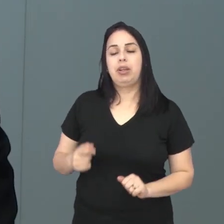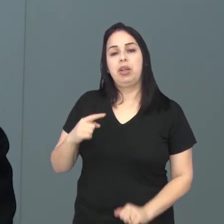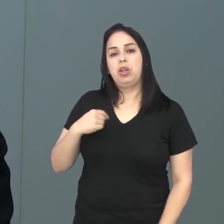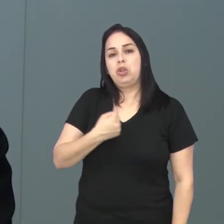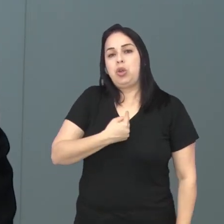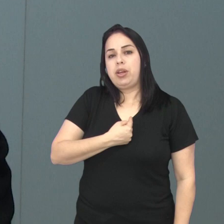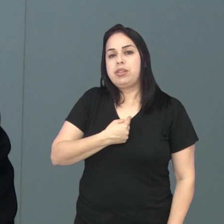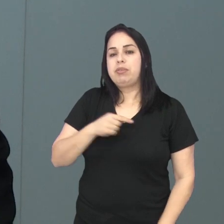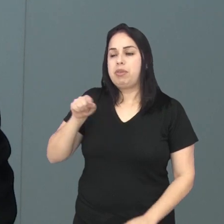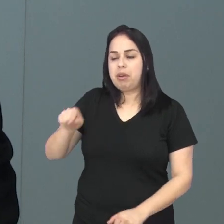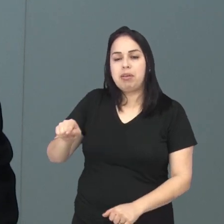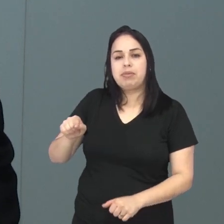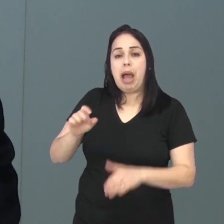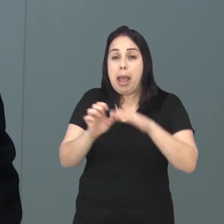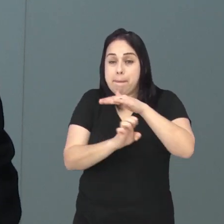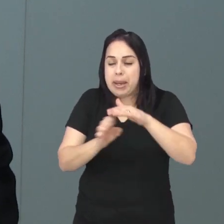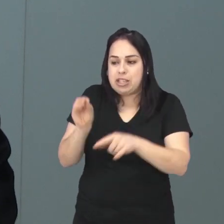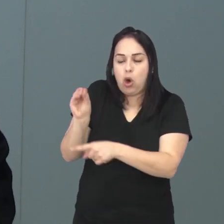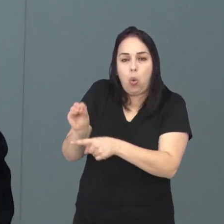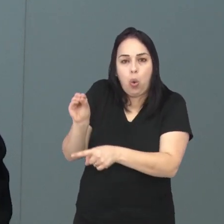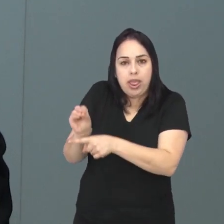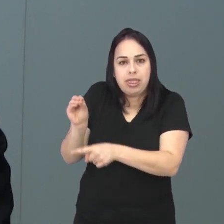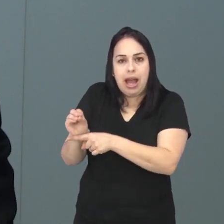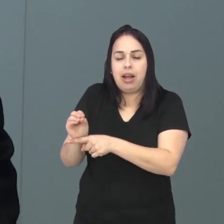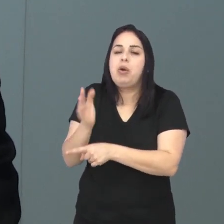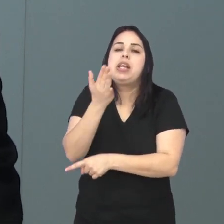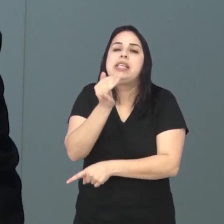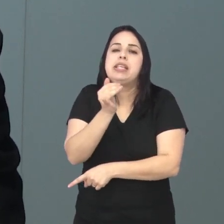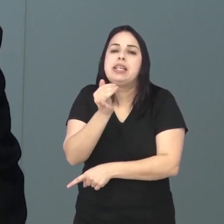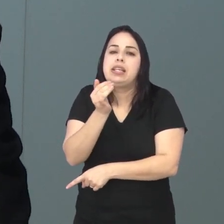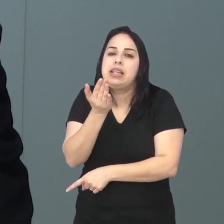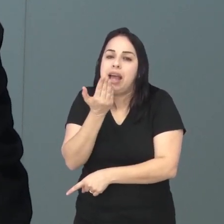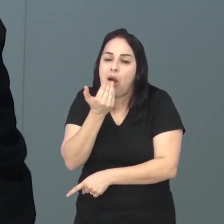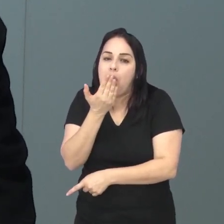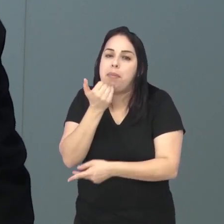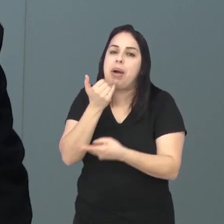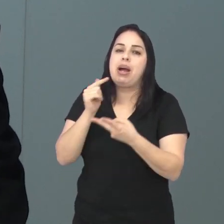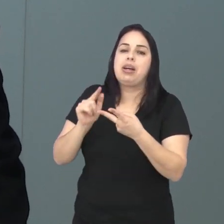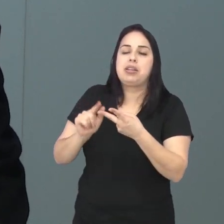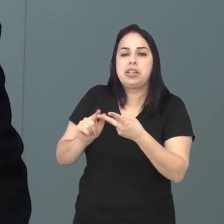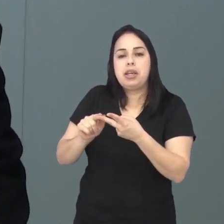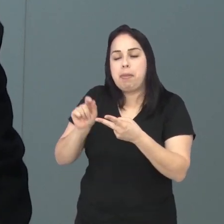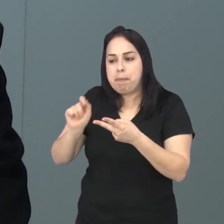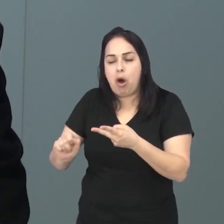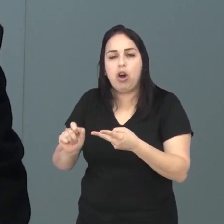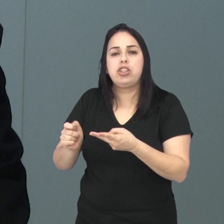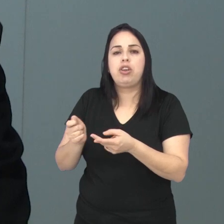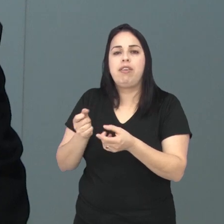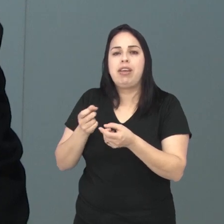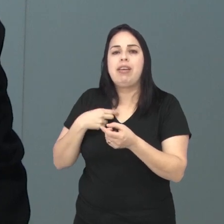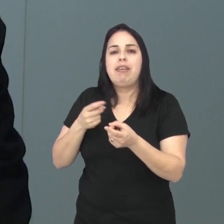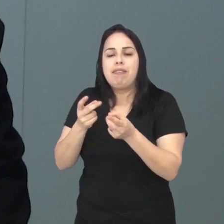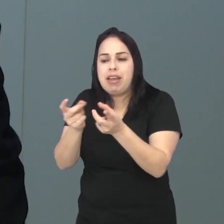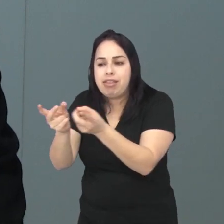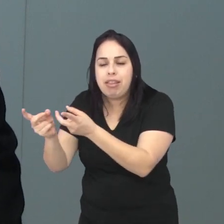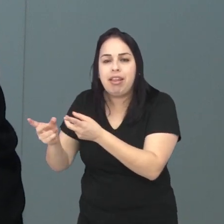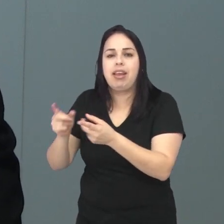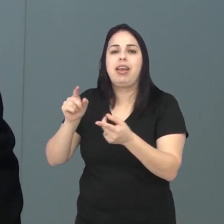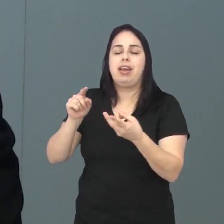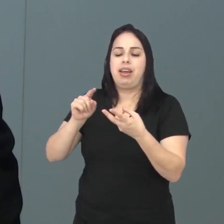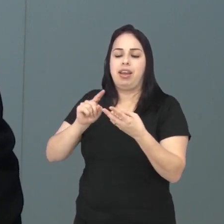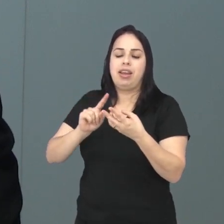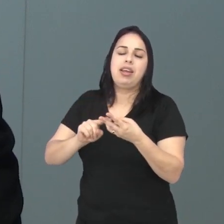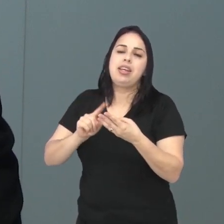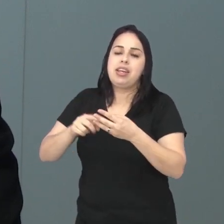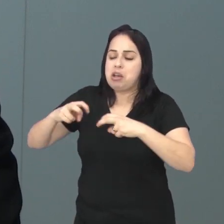quiosques ocupados, bem ocupados por uma empresa do setor de alimentação estruturada, que possa ali explorar com cadeiras, mesas, a